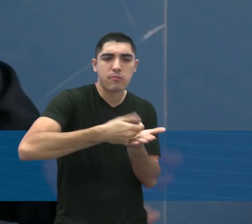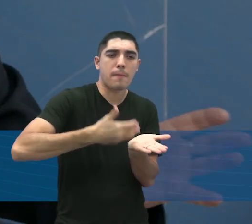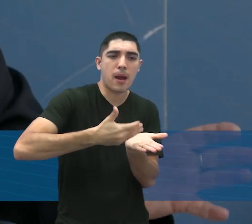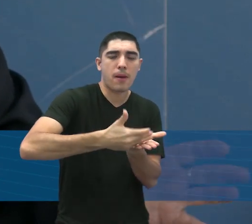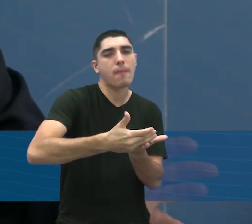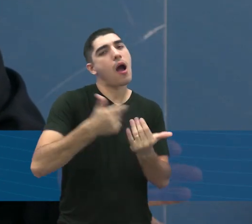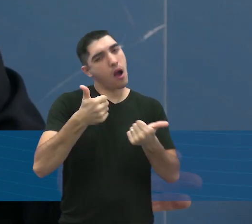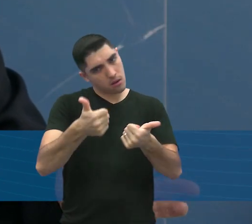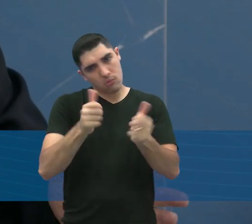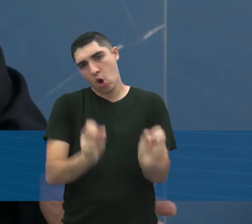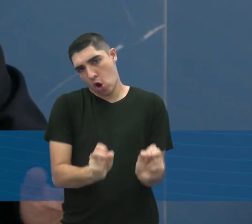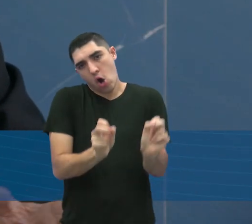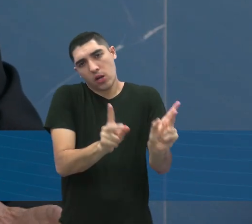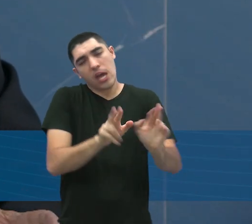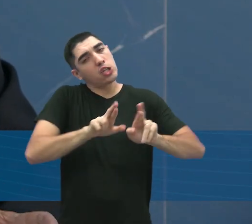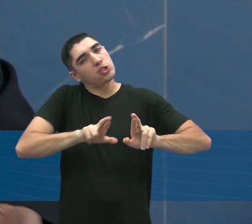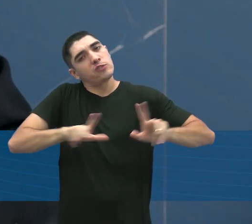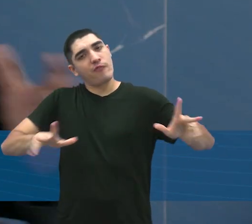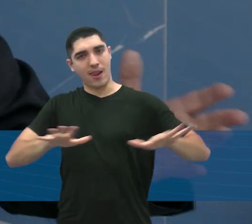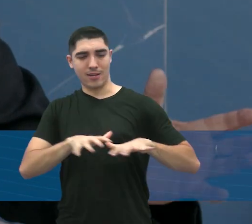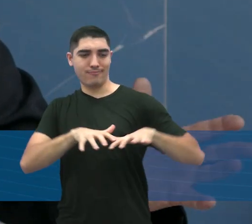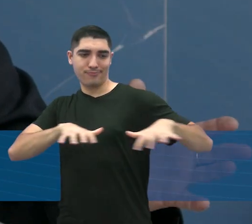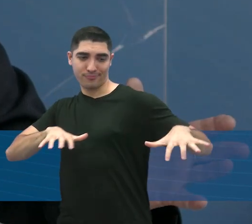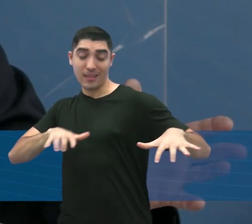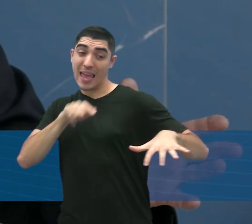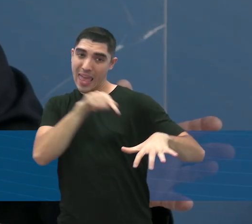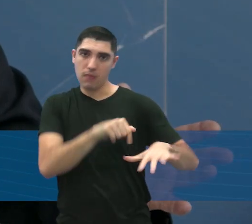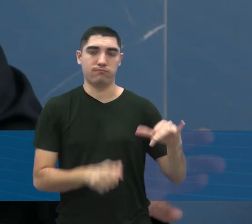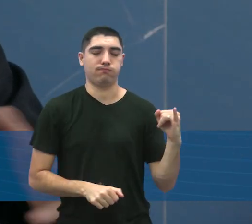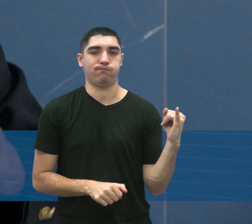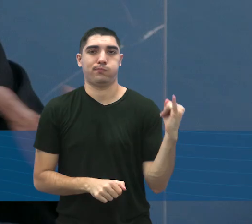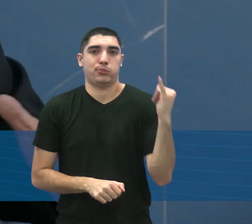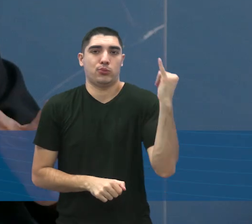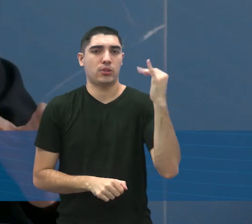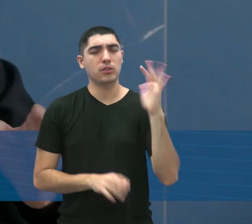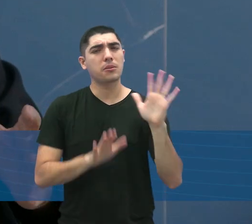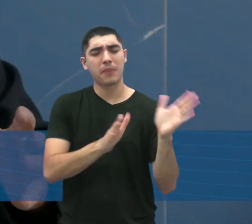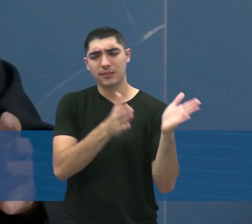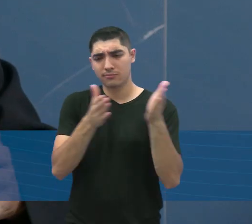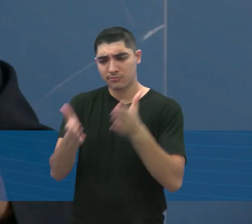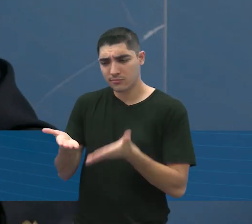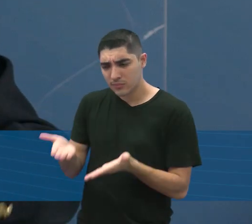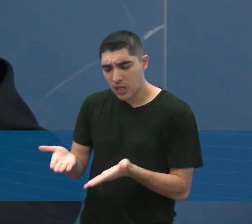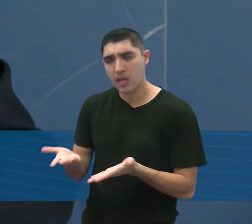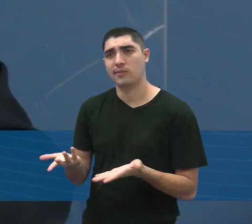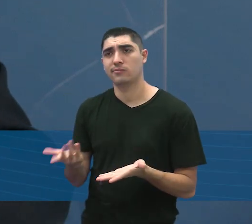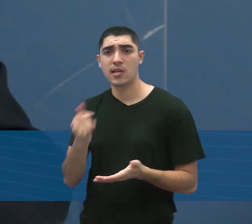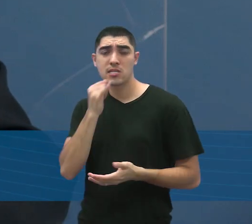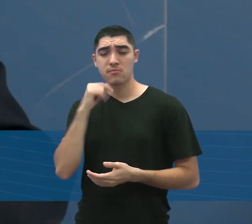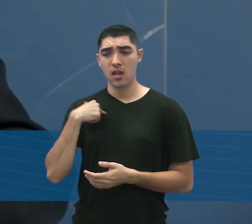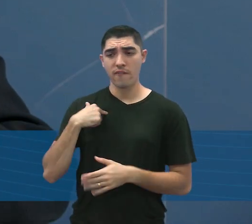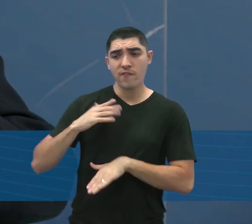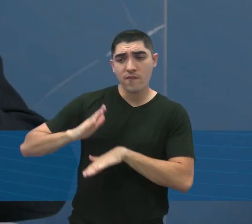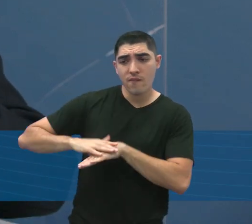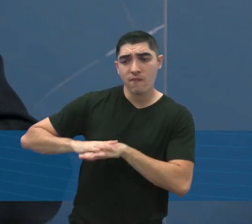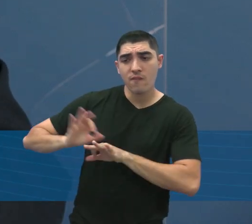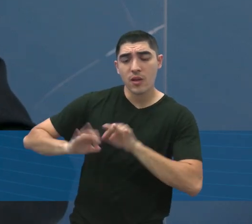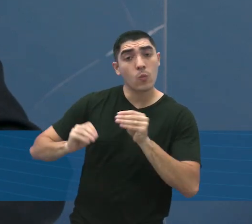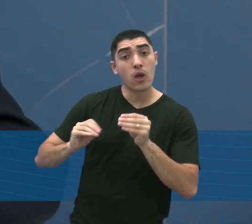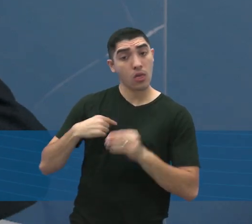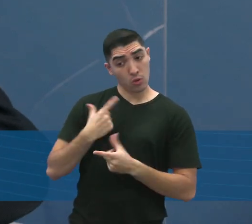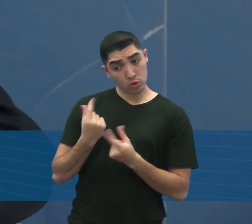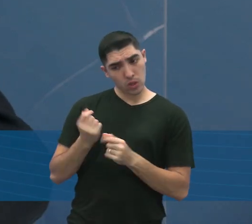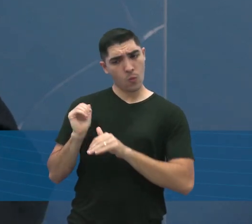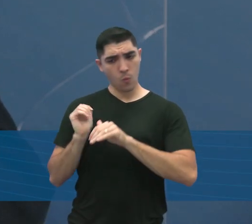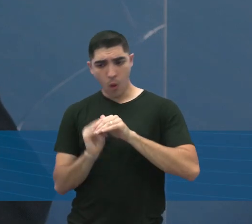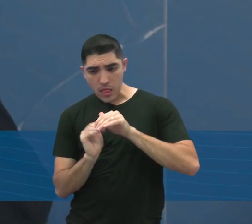orçamento, isso é diferente, tá certo? E que tem uma necessidade, porque fora isso, né, o que eu faço? Eu guardo o